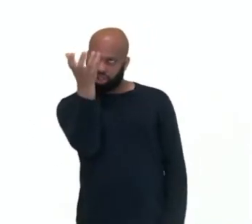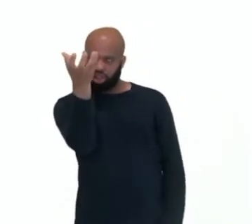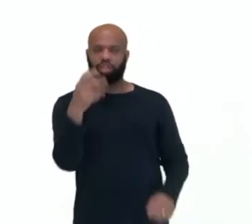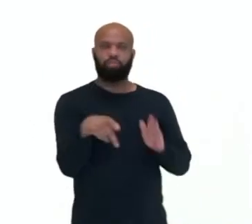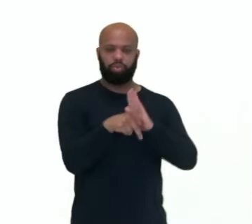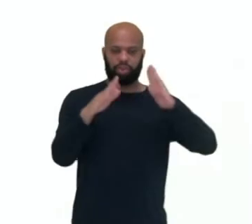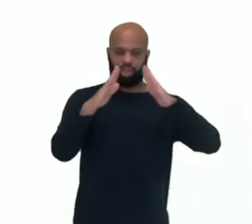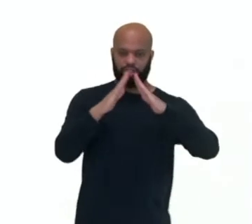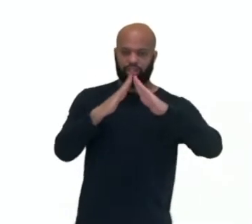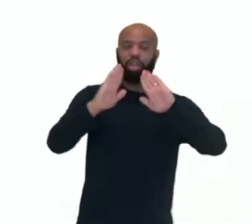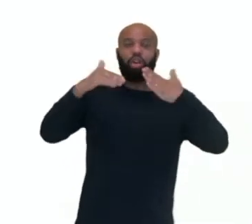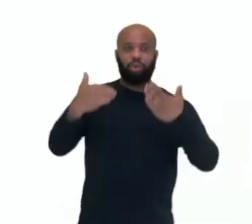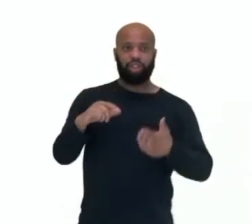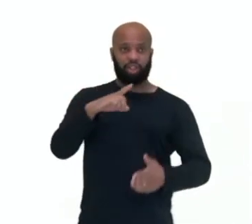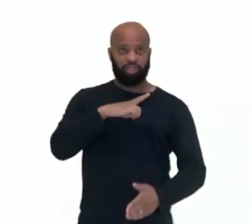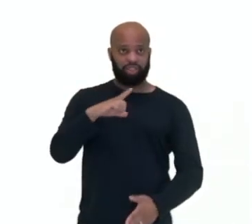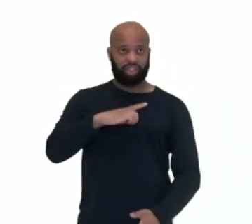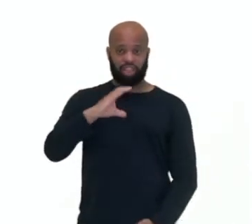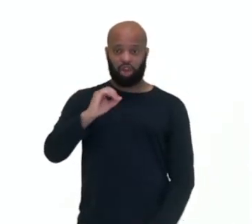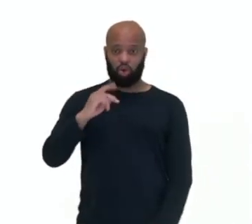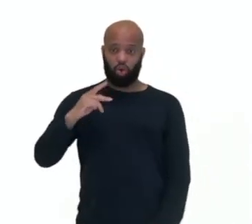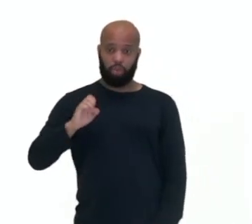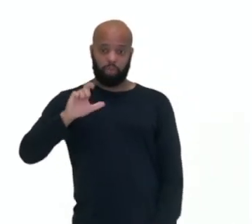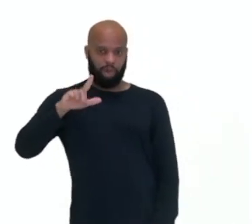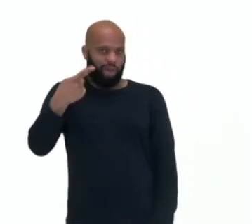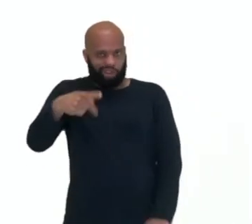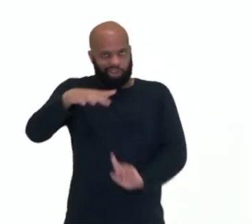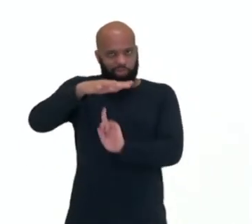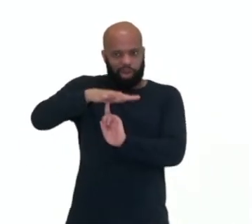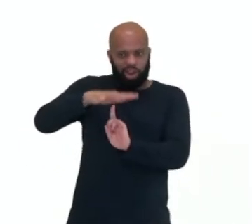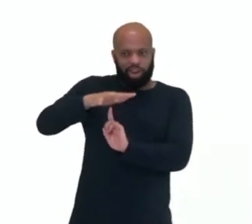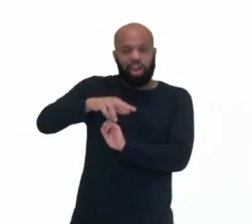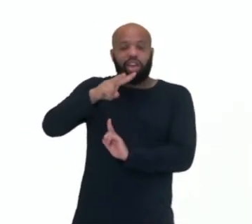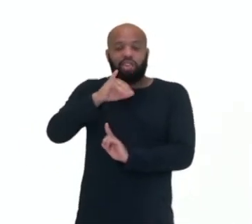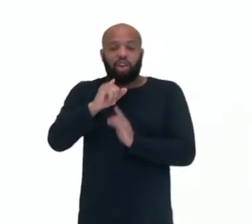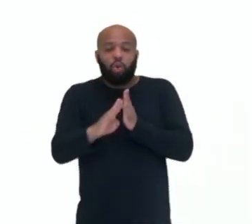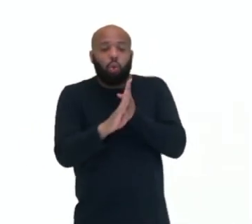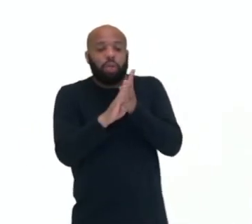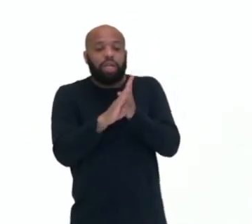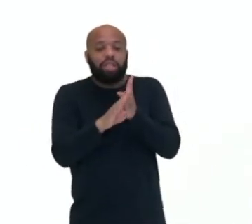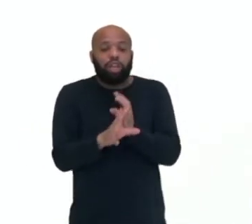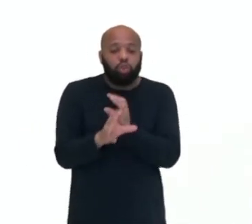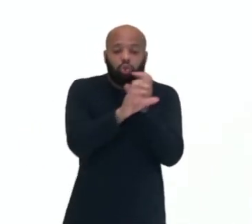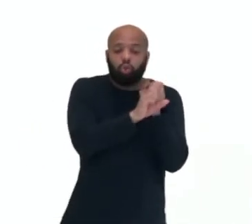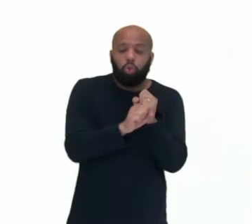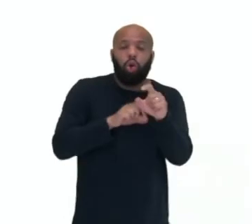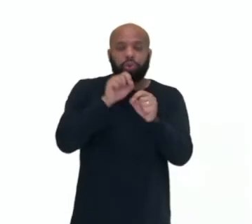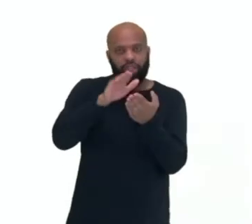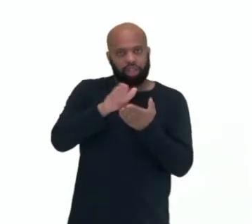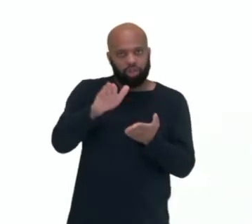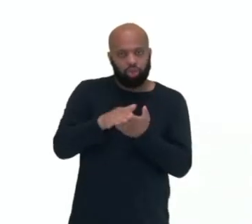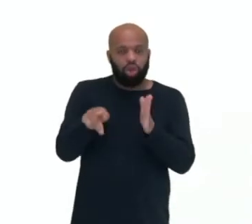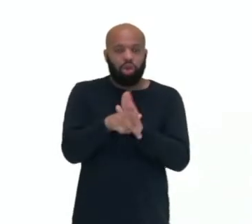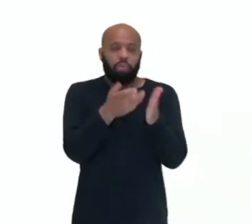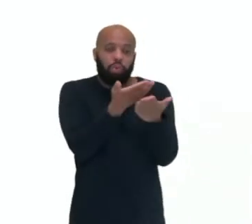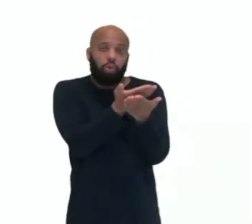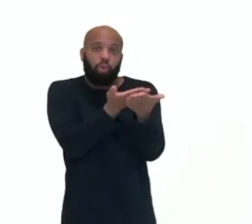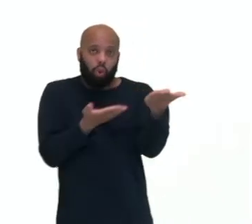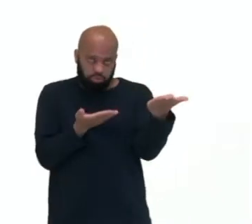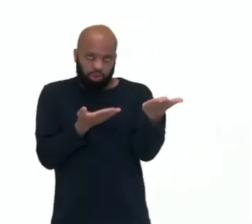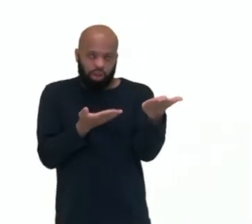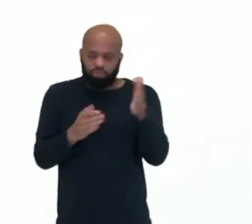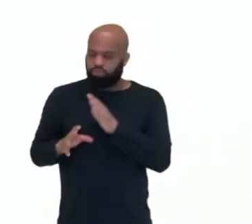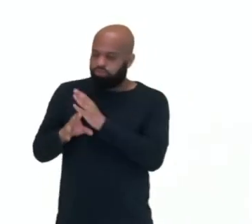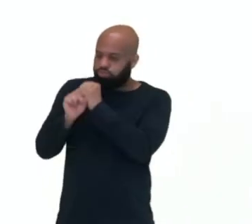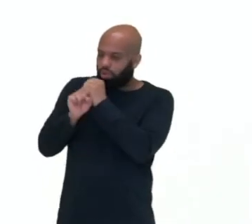A concessionária de energia elétrica, que no nosso caso é a Copel, faz essa medição do consumo de energia elétrica e faz o